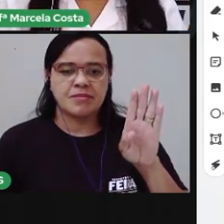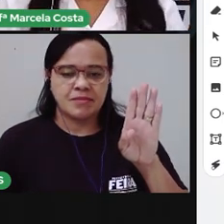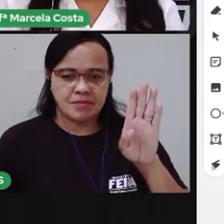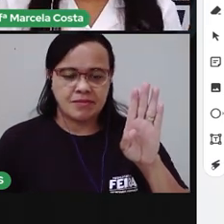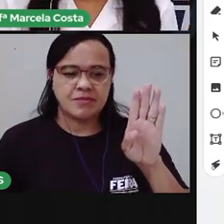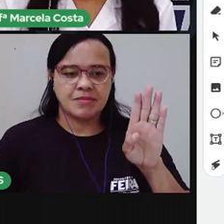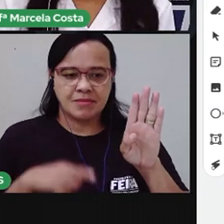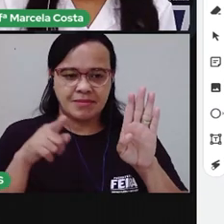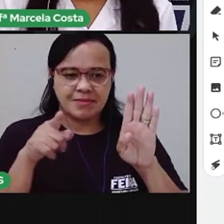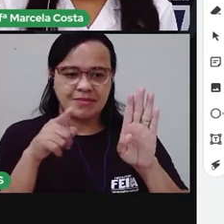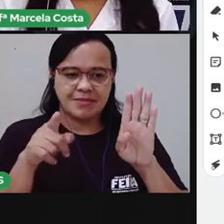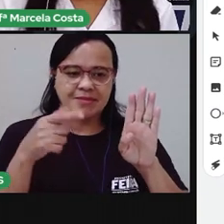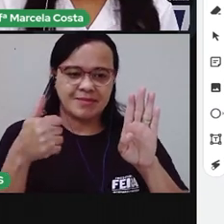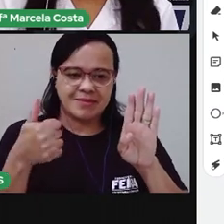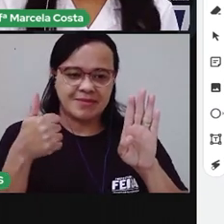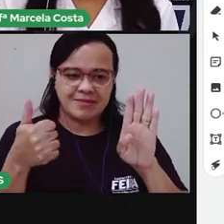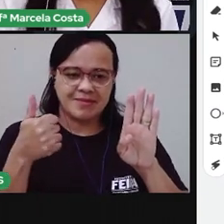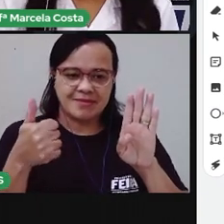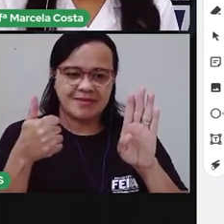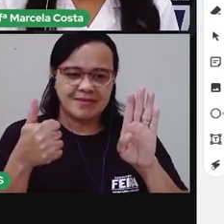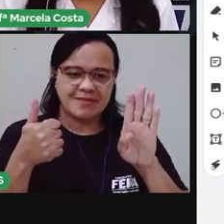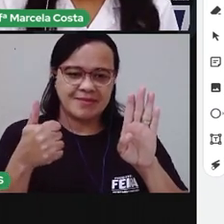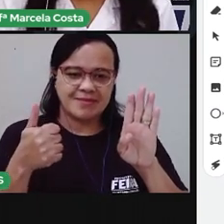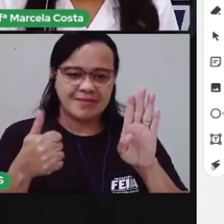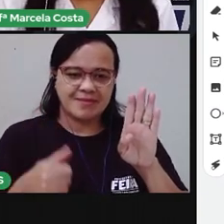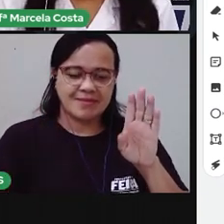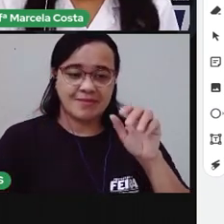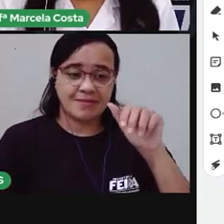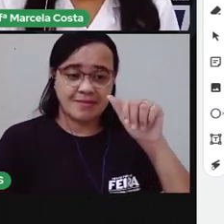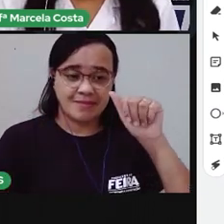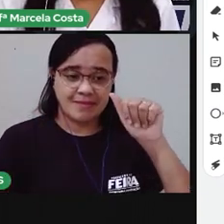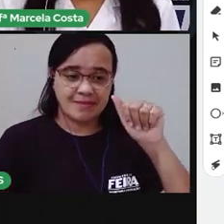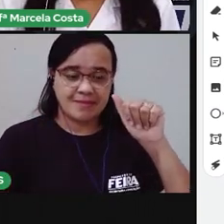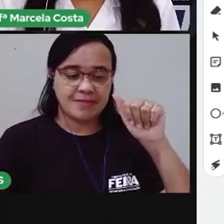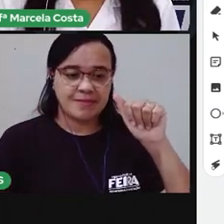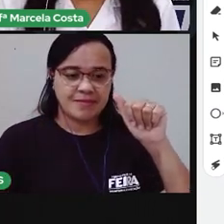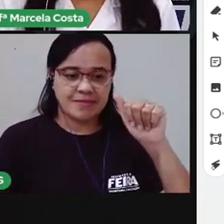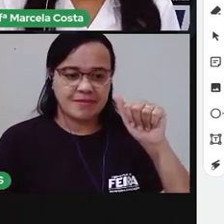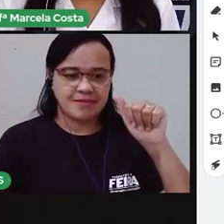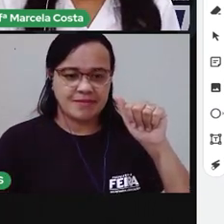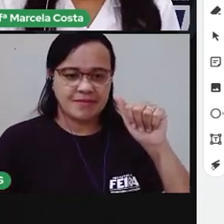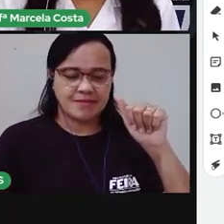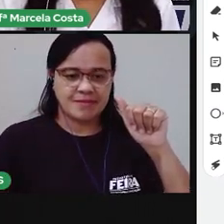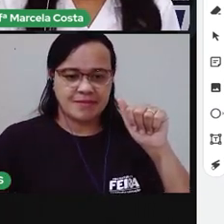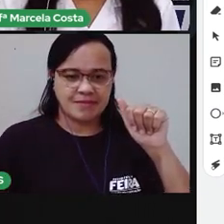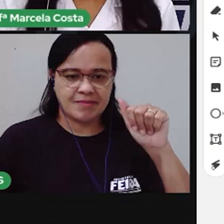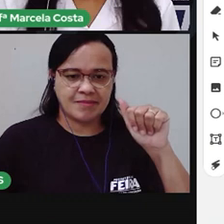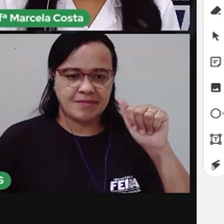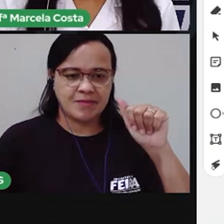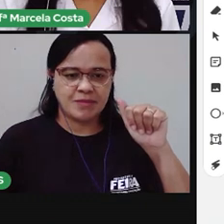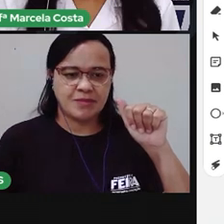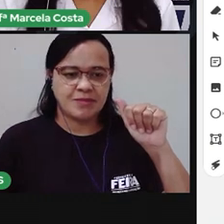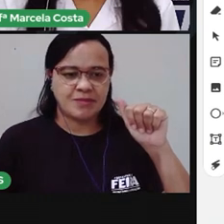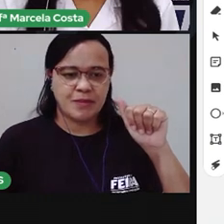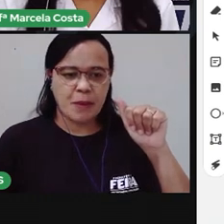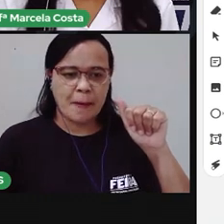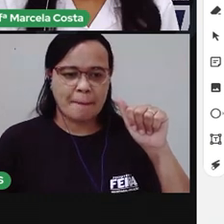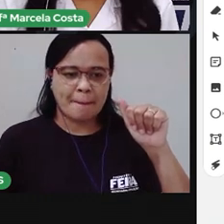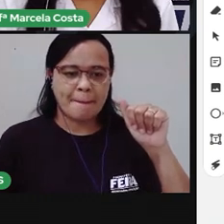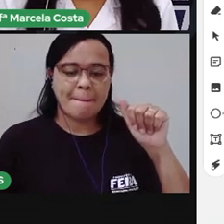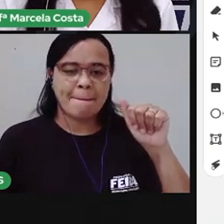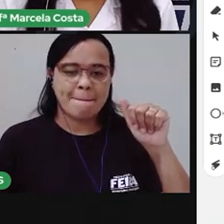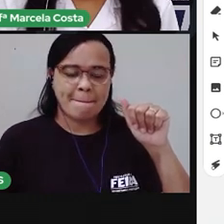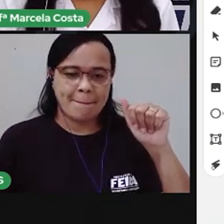Olha a letra b a letra a e subiu 1-1